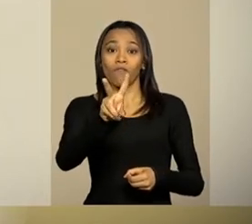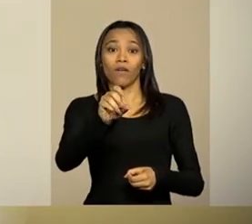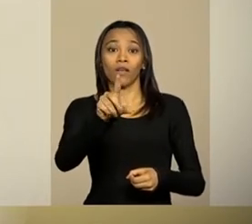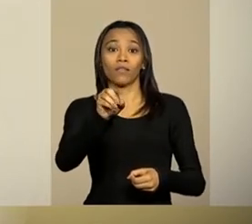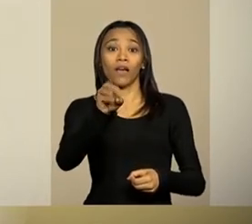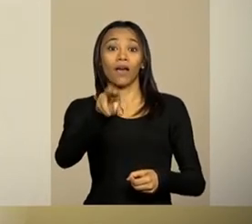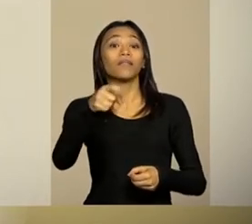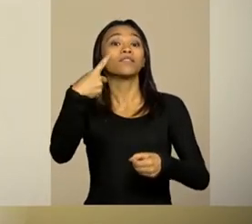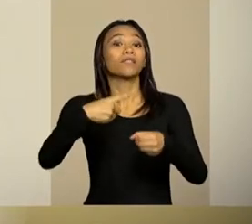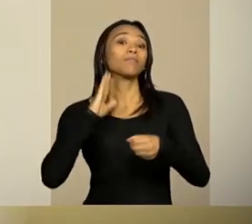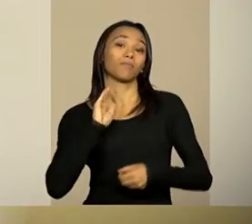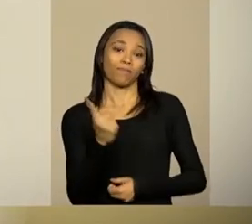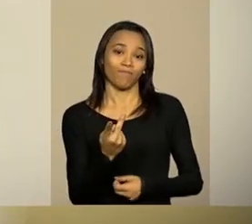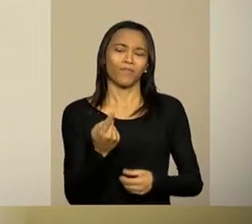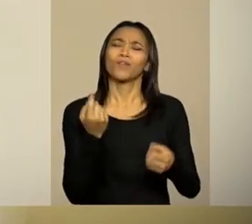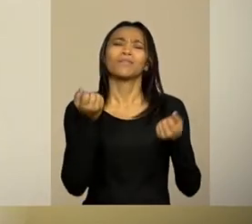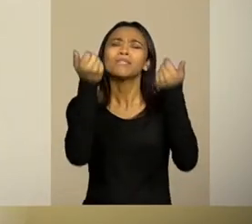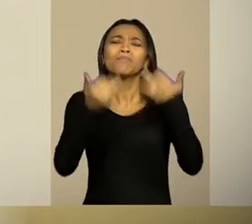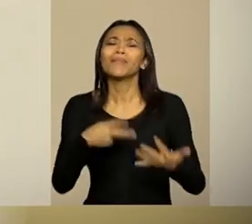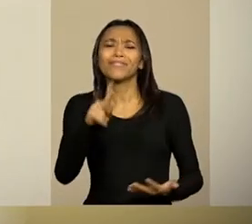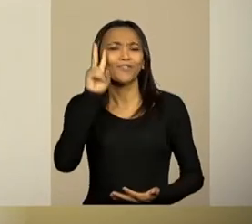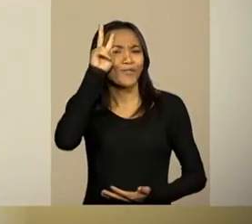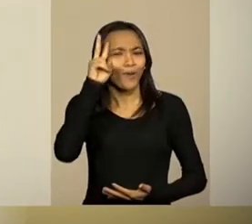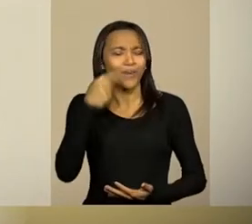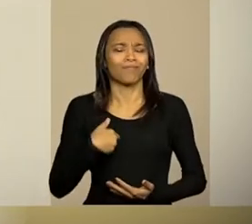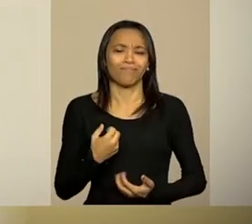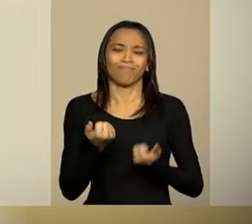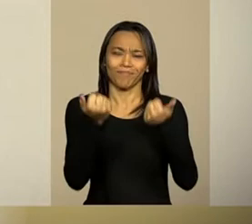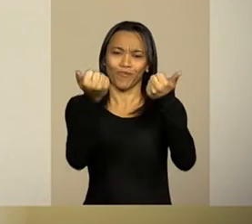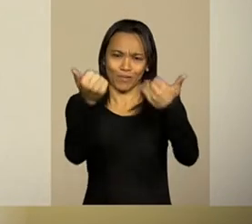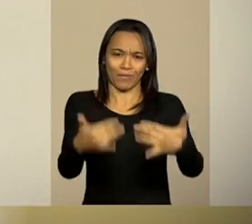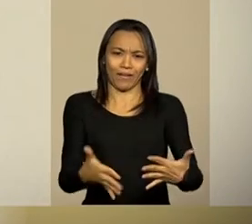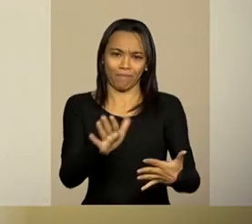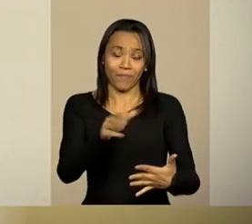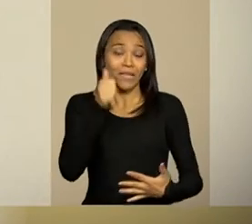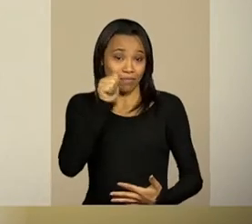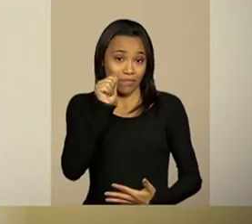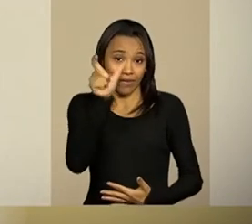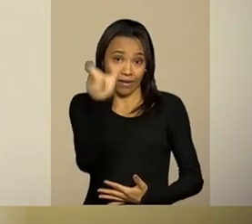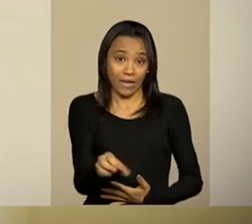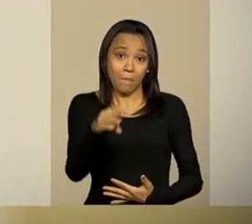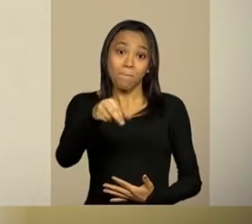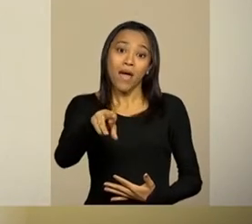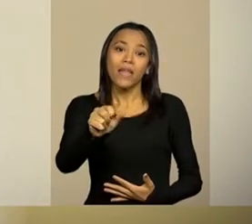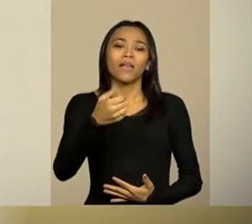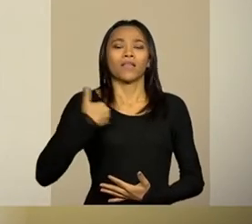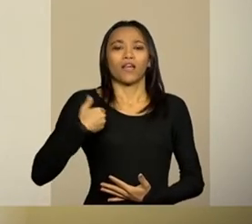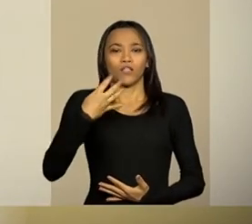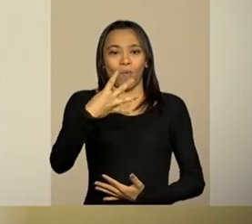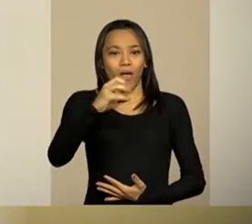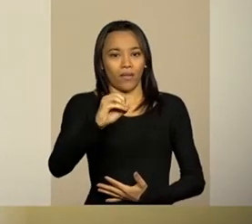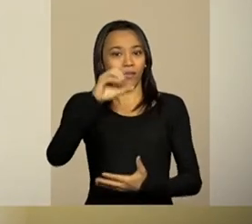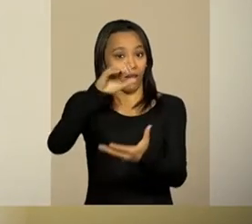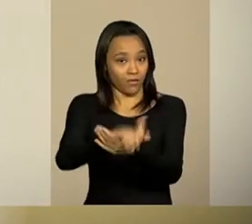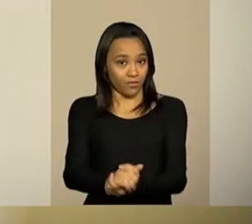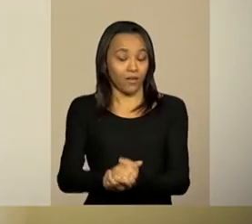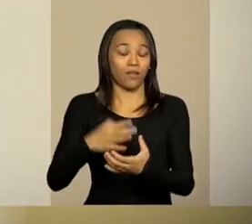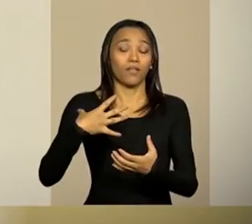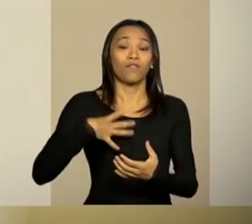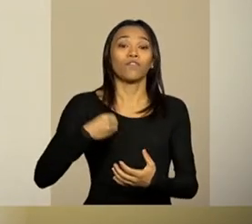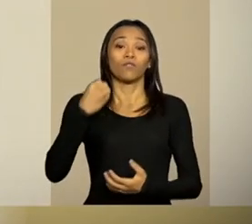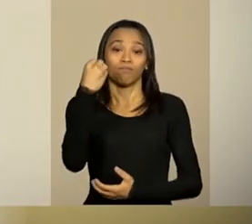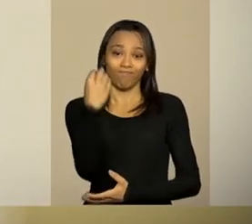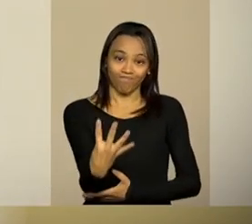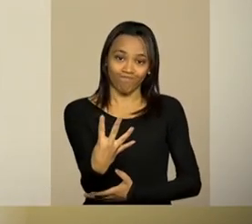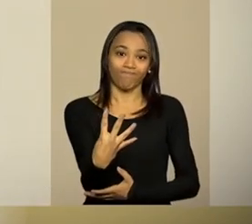conta a história da presidenta Luciano Maria dos Anjos tem 40 é casada e